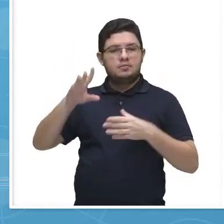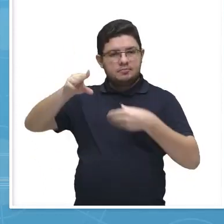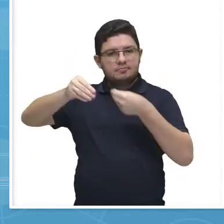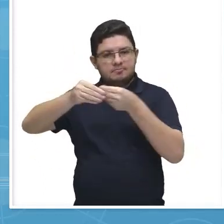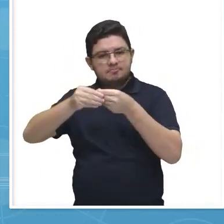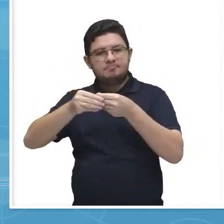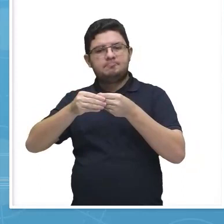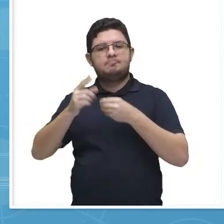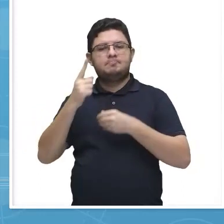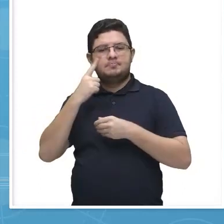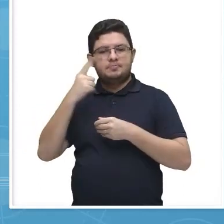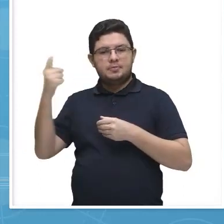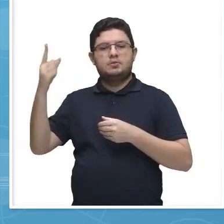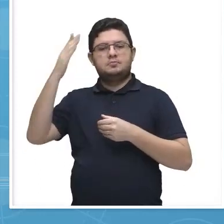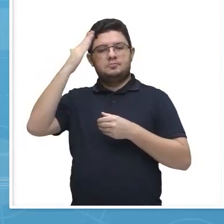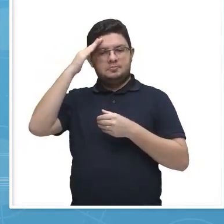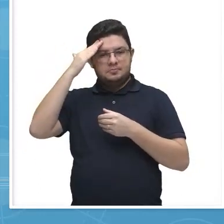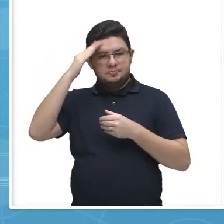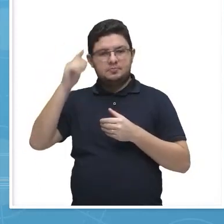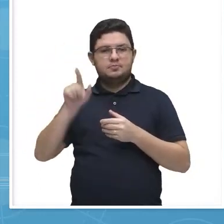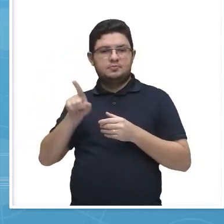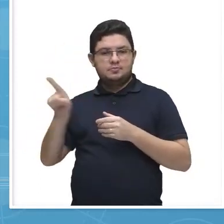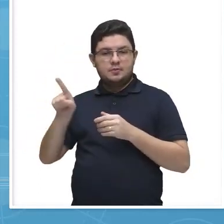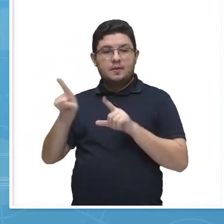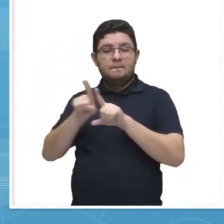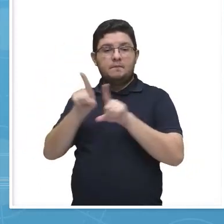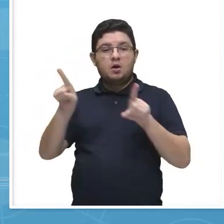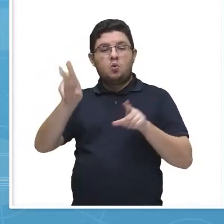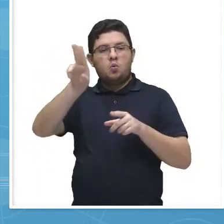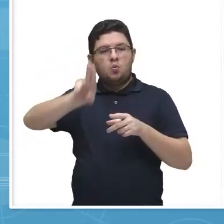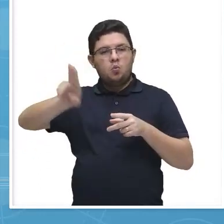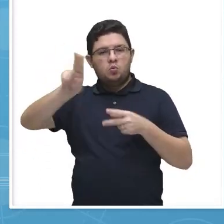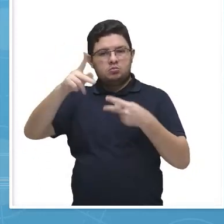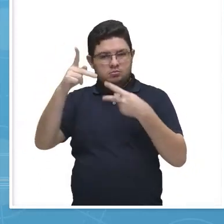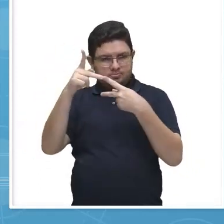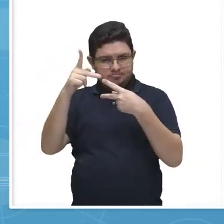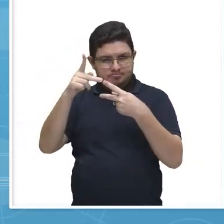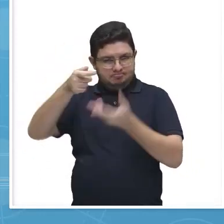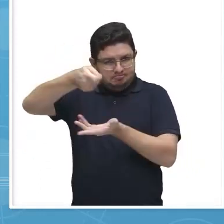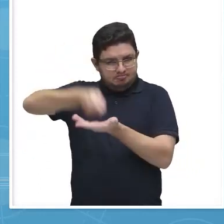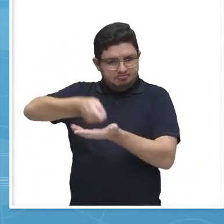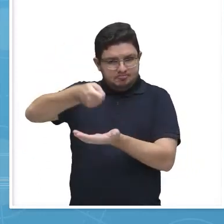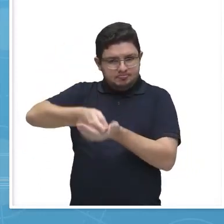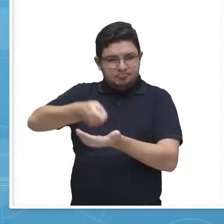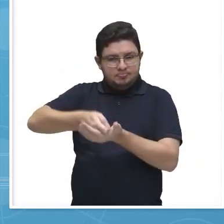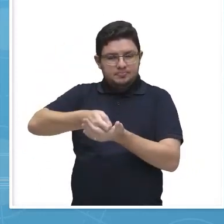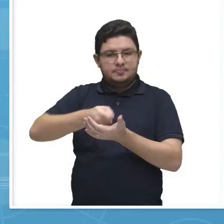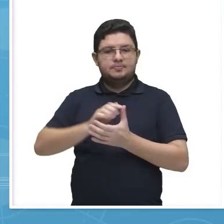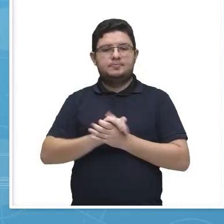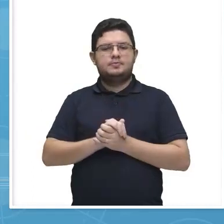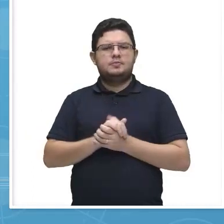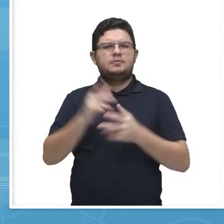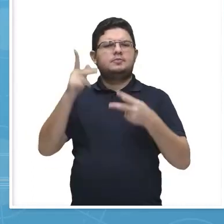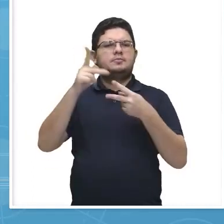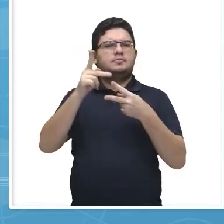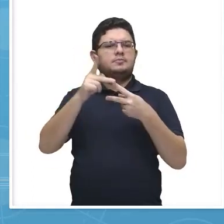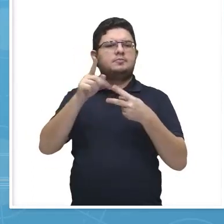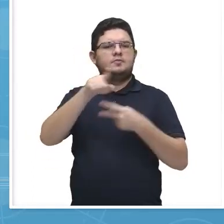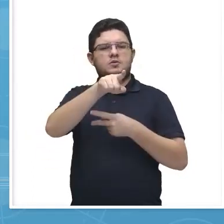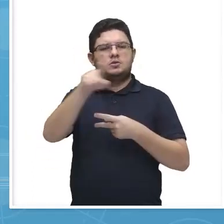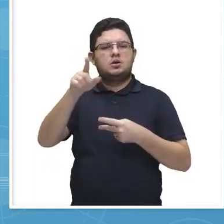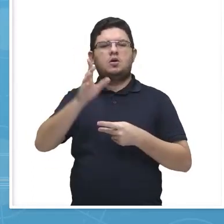possa entender o sentido, só que com preposição obrigatória. As preposições você já conhece, são